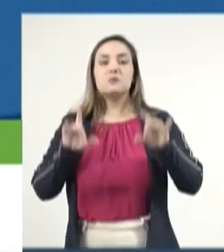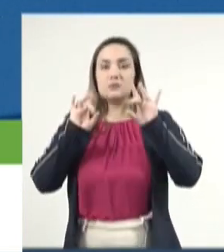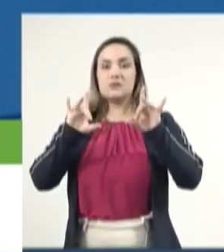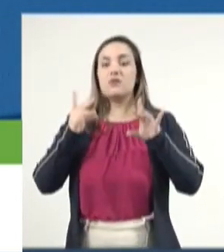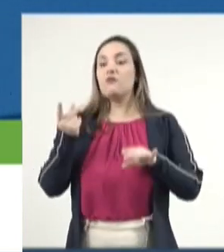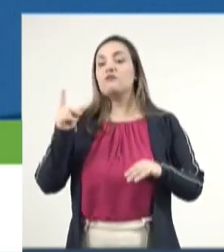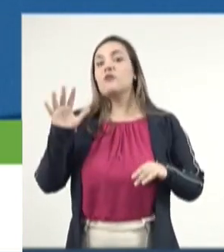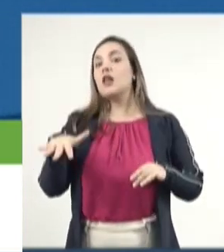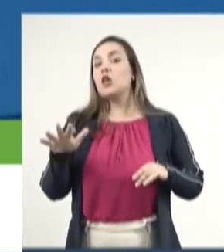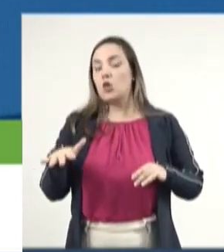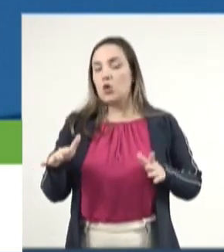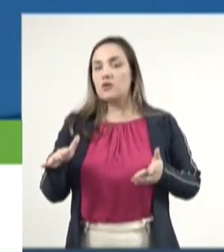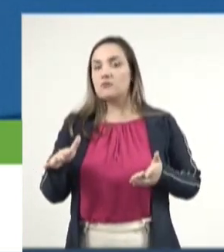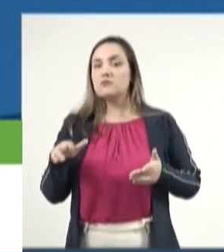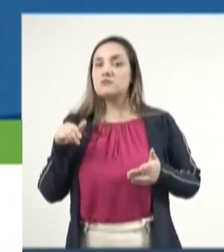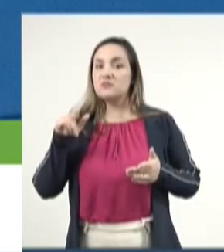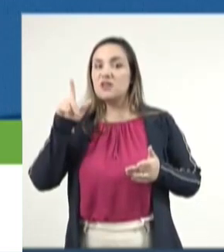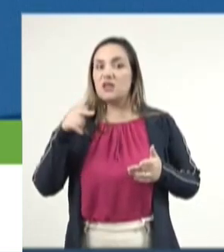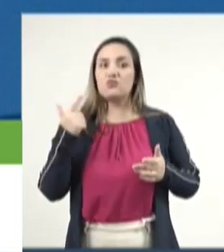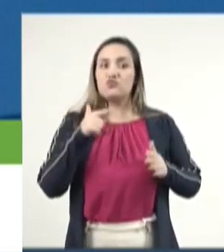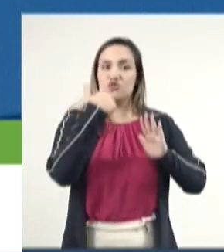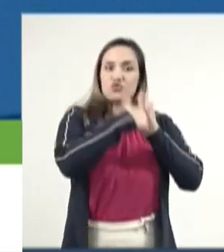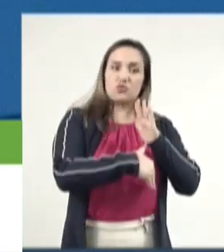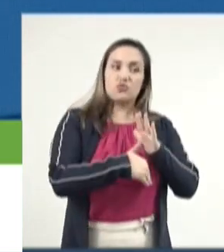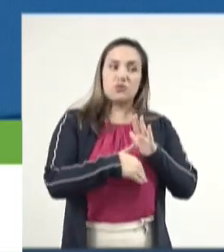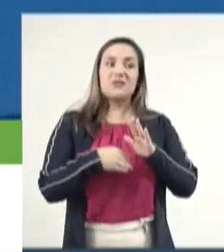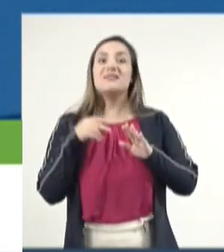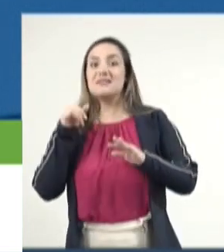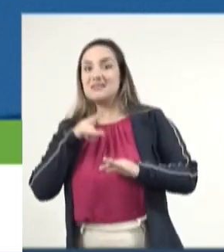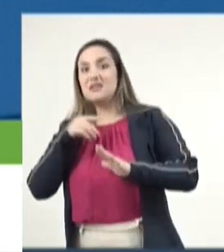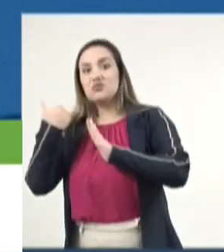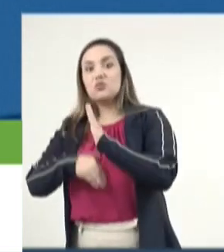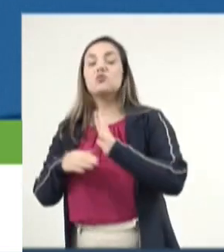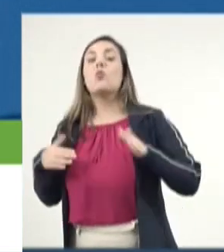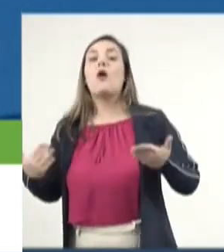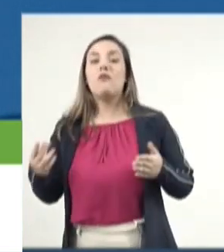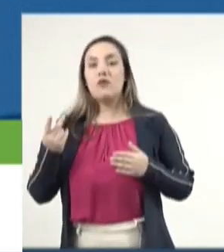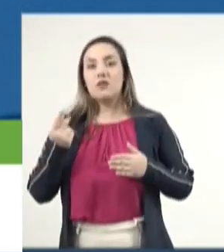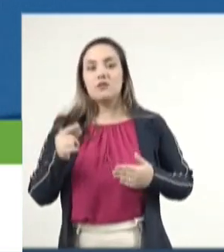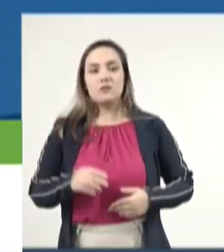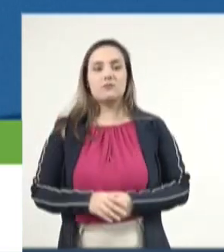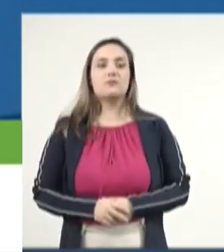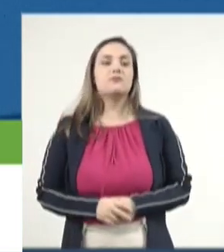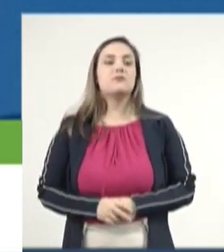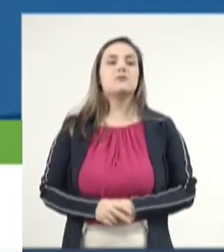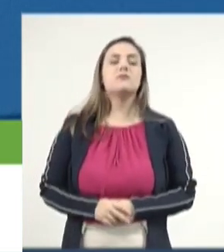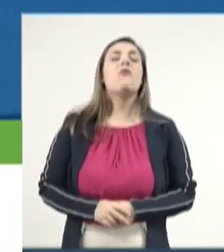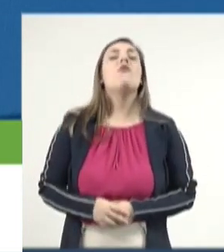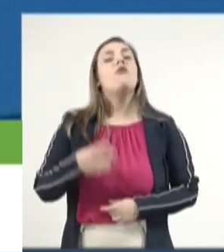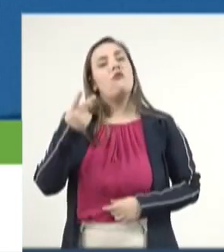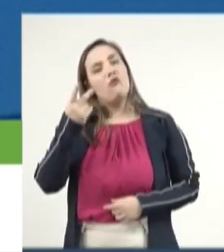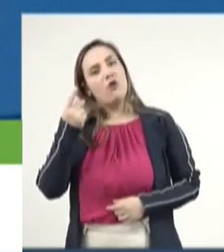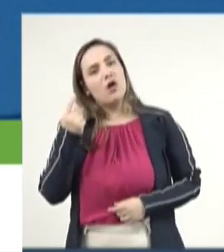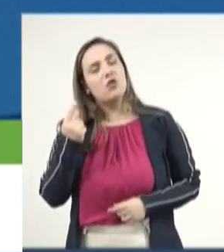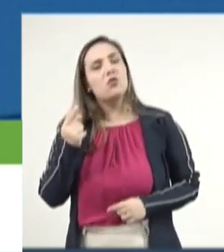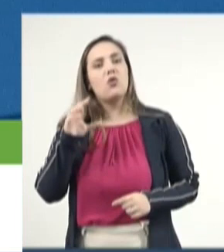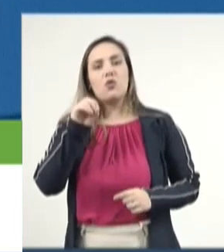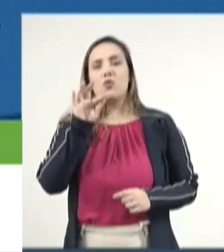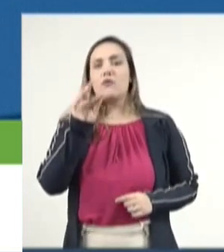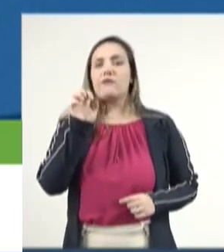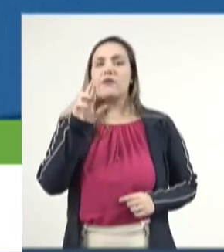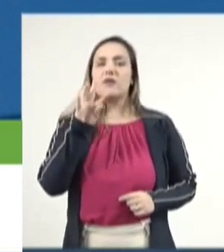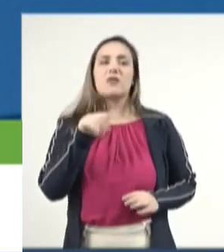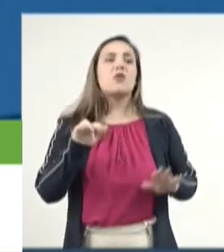o preço praticado sem o desconto. Parágrafo 1º. As ofertas devem distinguir claramente o produto que tem